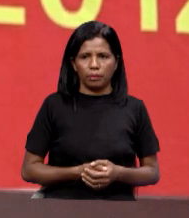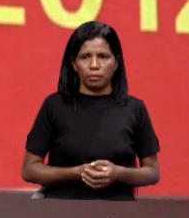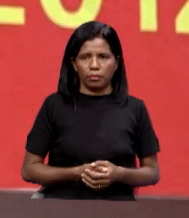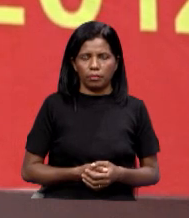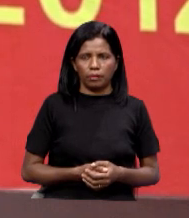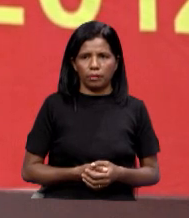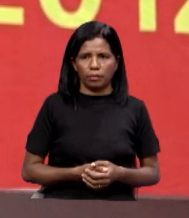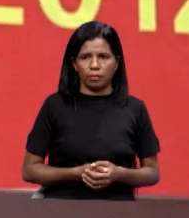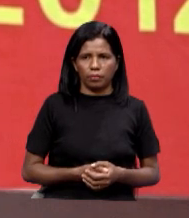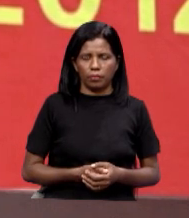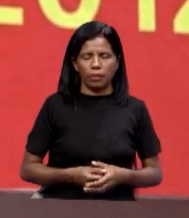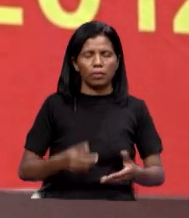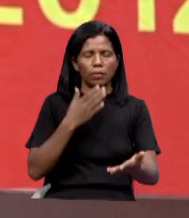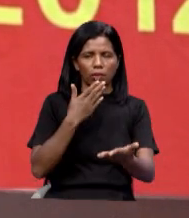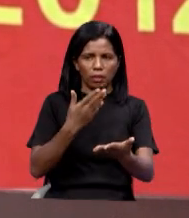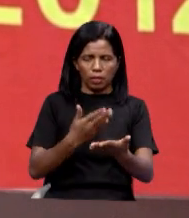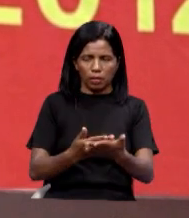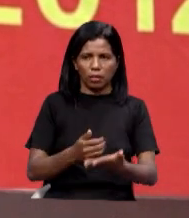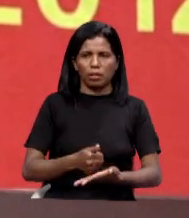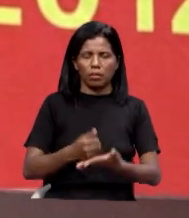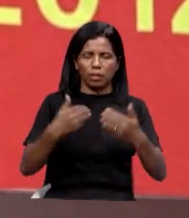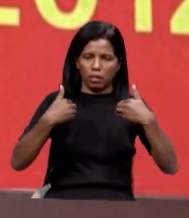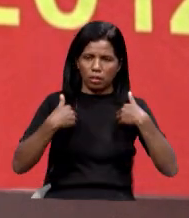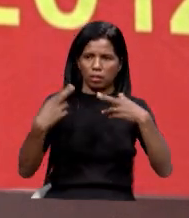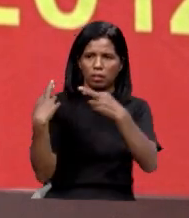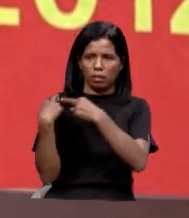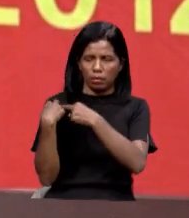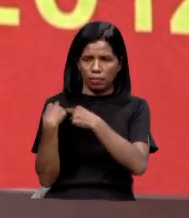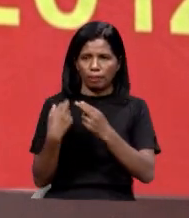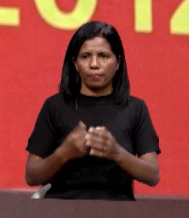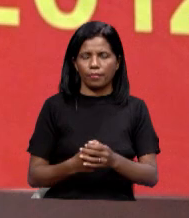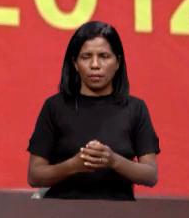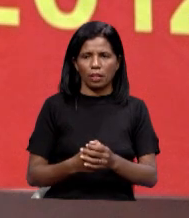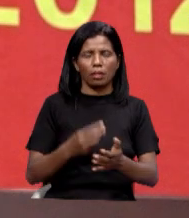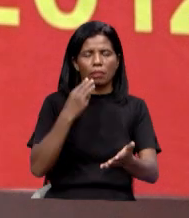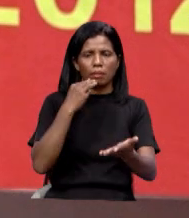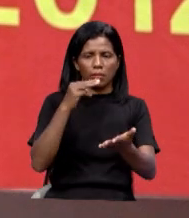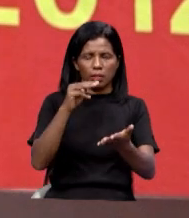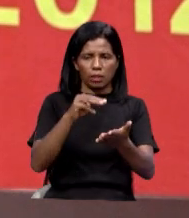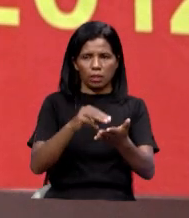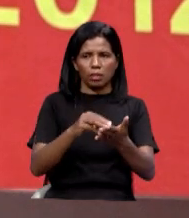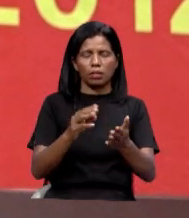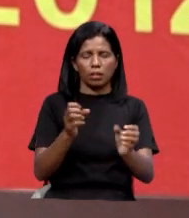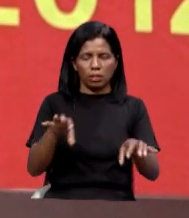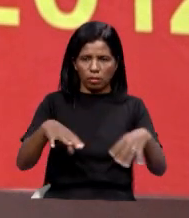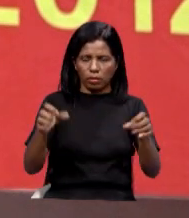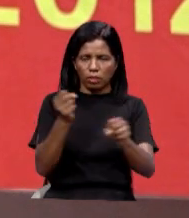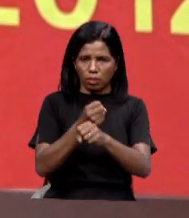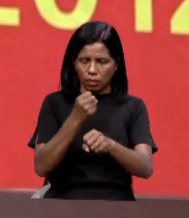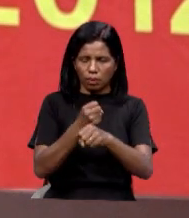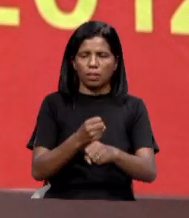Inclusivo, sustentável, não responsável. Missão coletiva, marcado o esforço, por